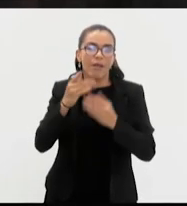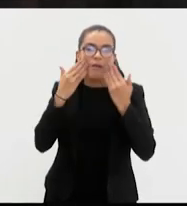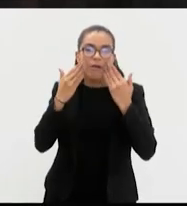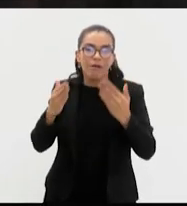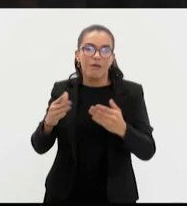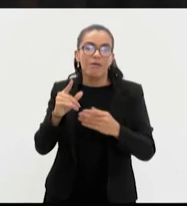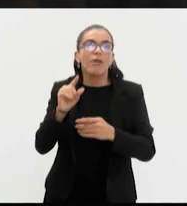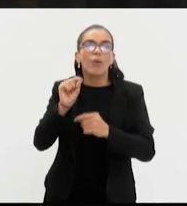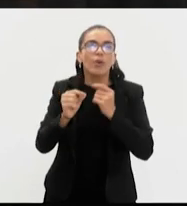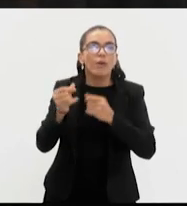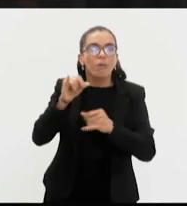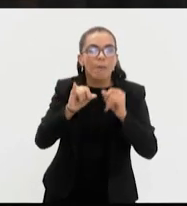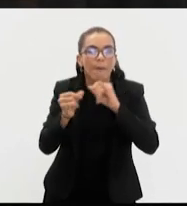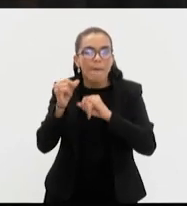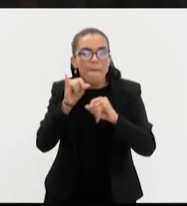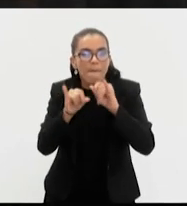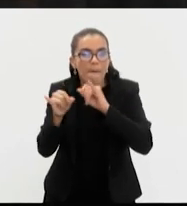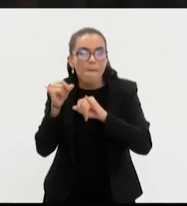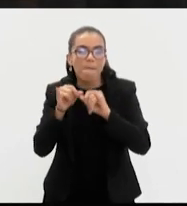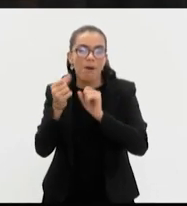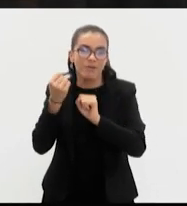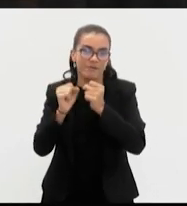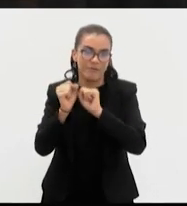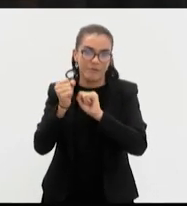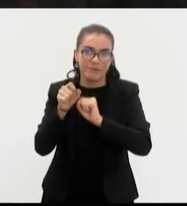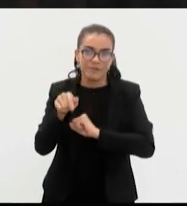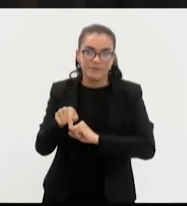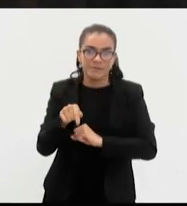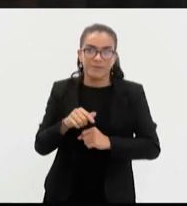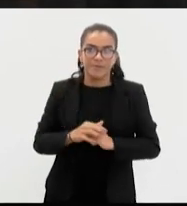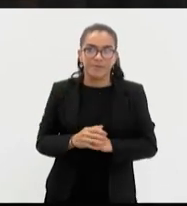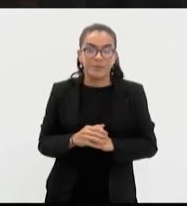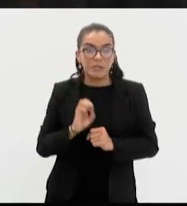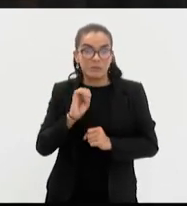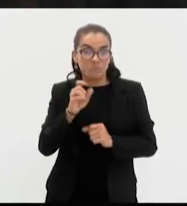bom E aí deputada fui